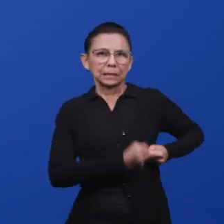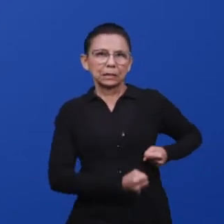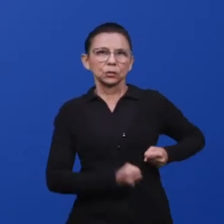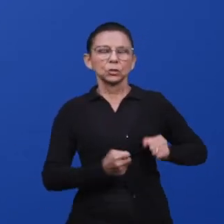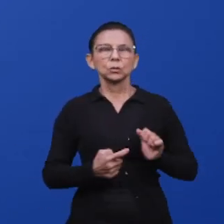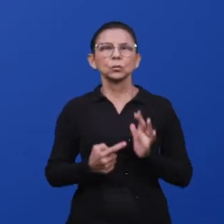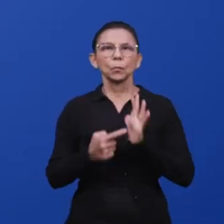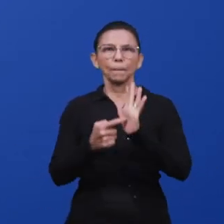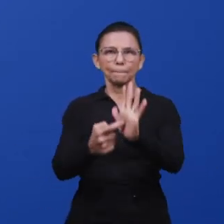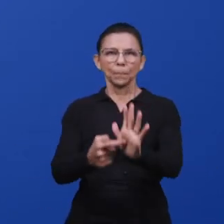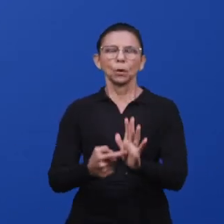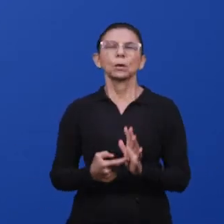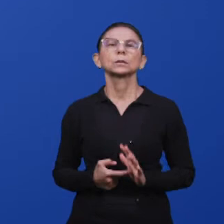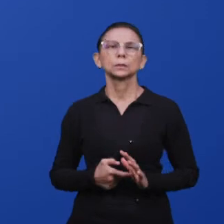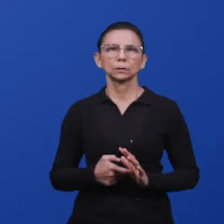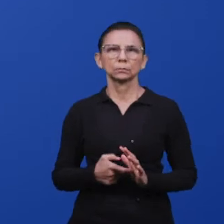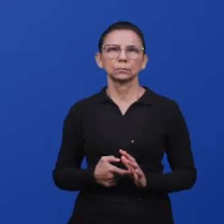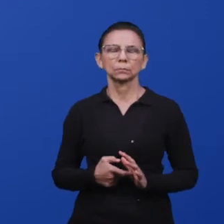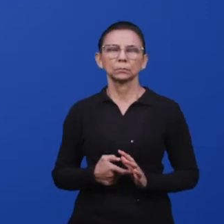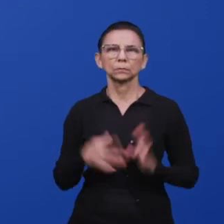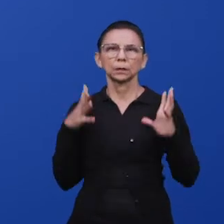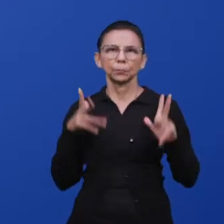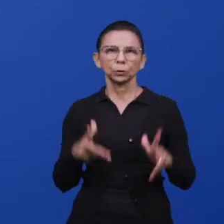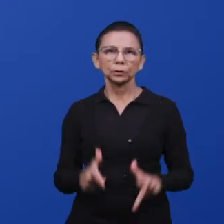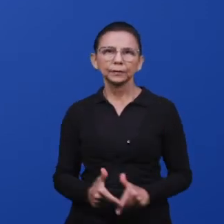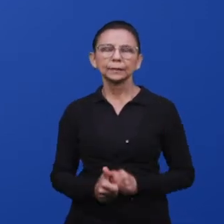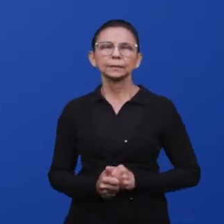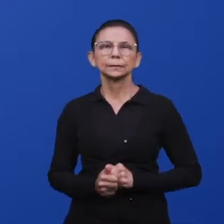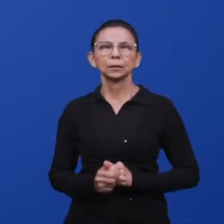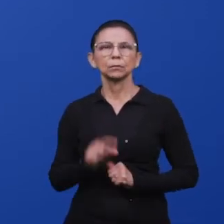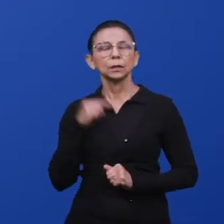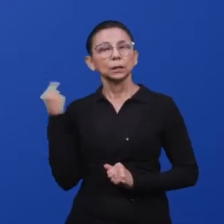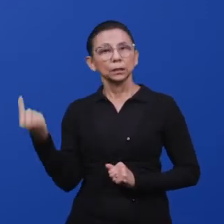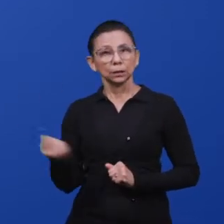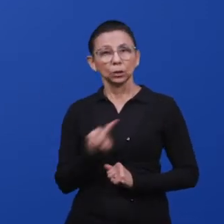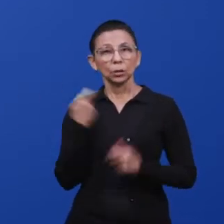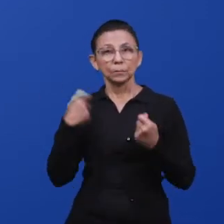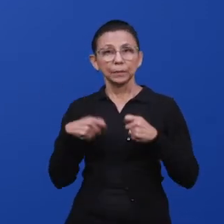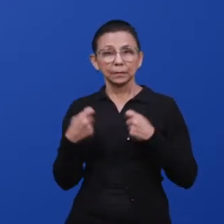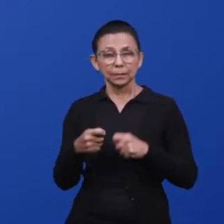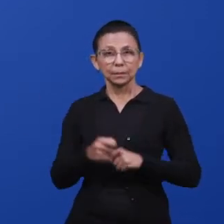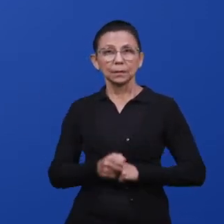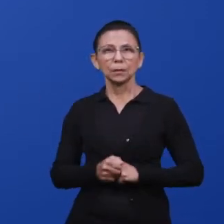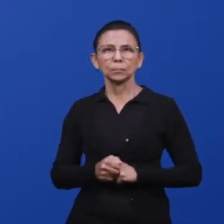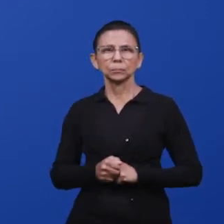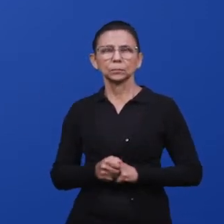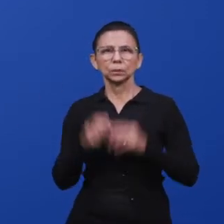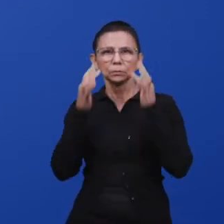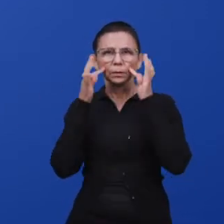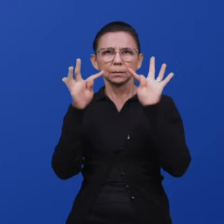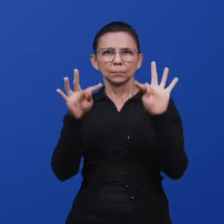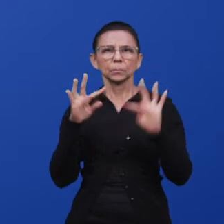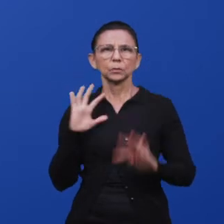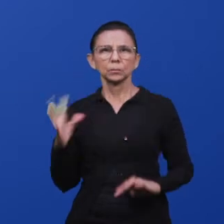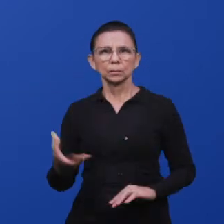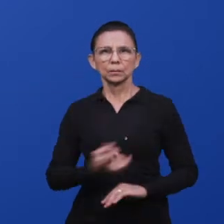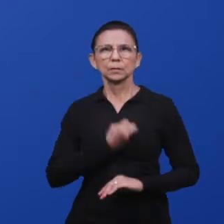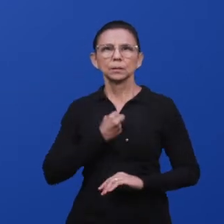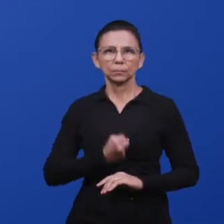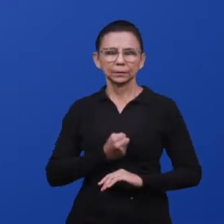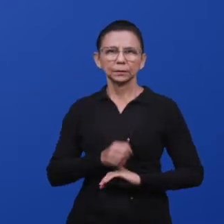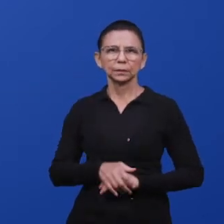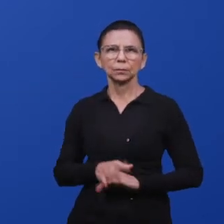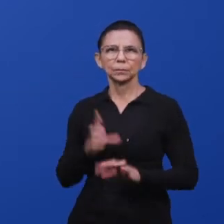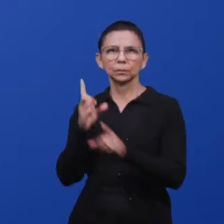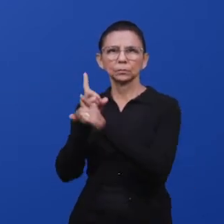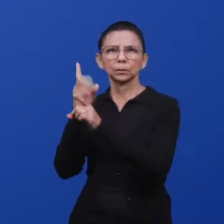das vestes ajustadas. E nós, a igreja fiel, devemos ter as vestes de salvação e viver um caminho segundo a palavra do